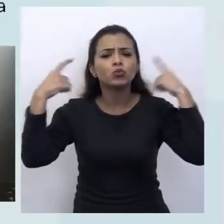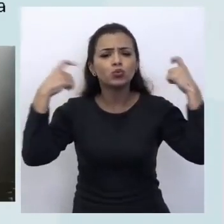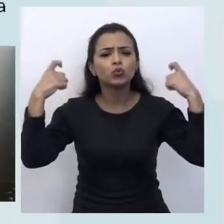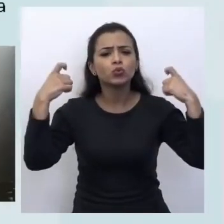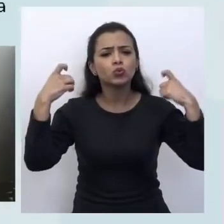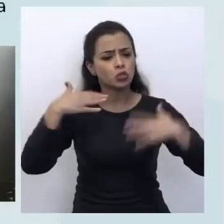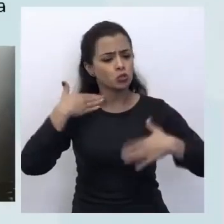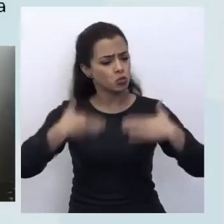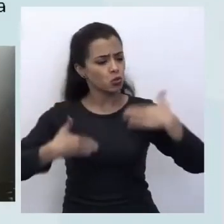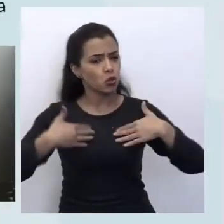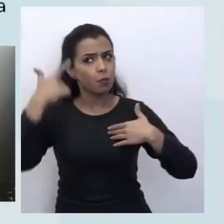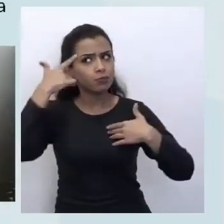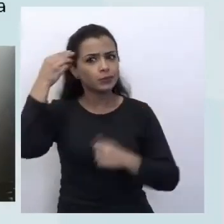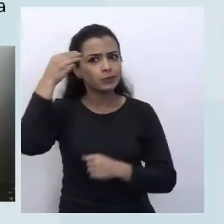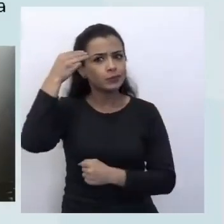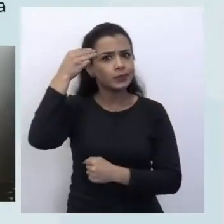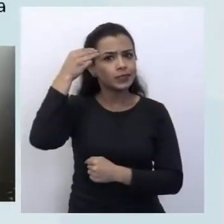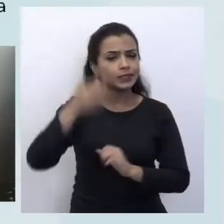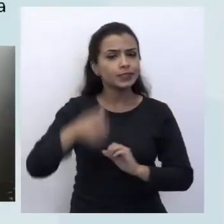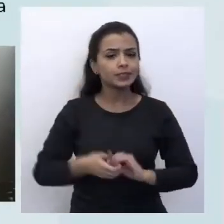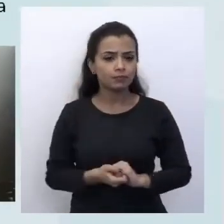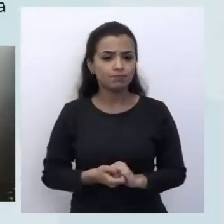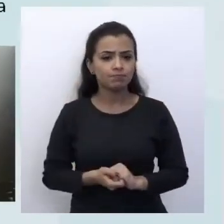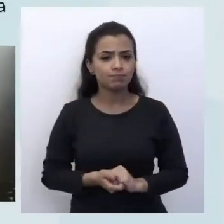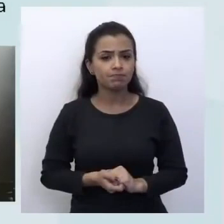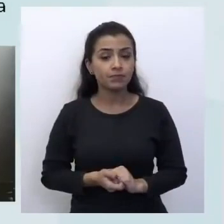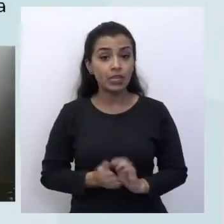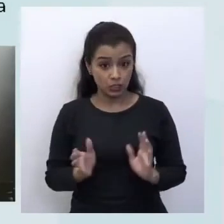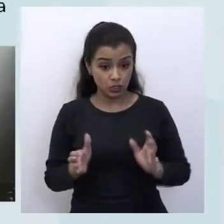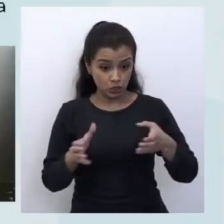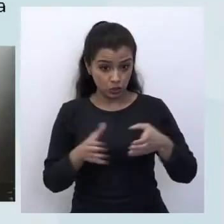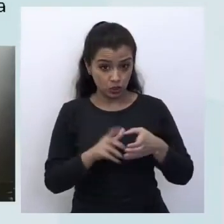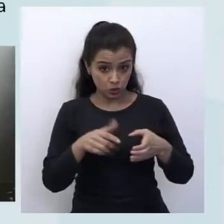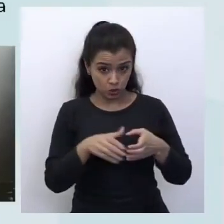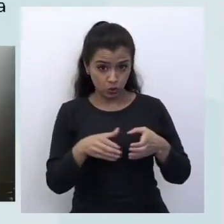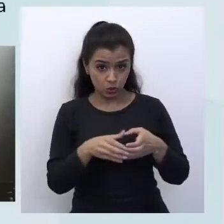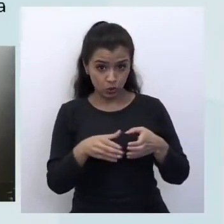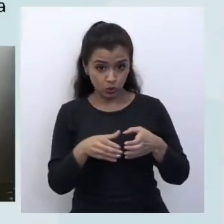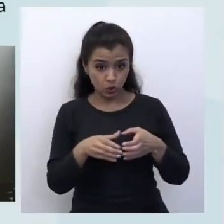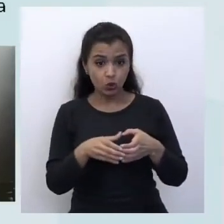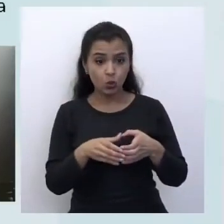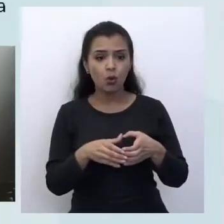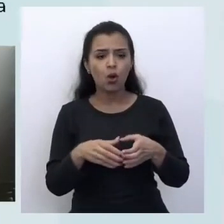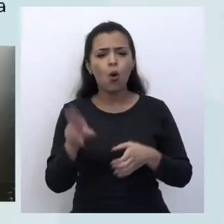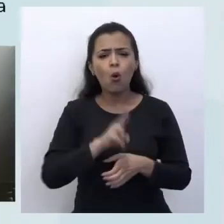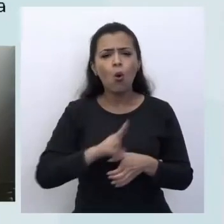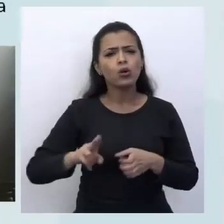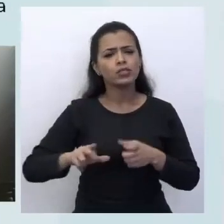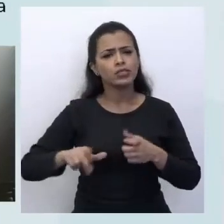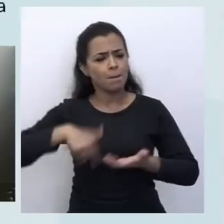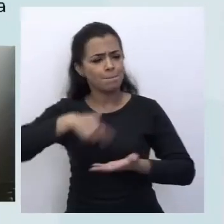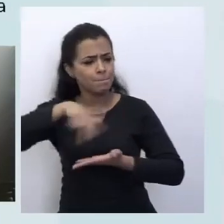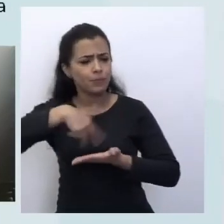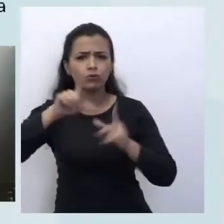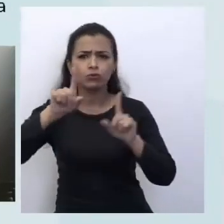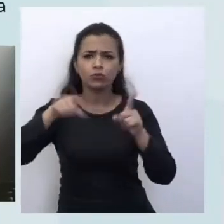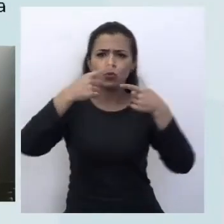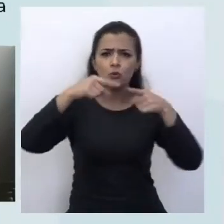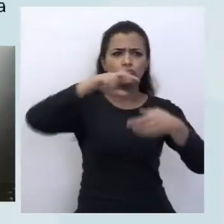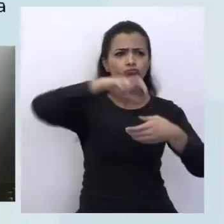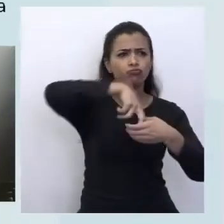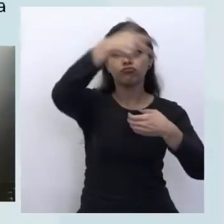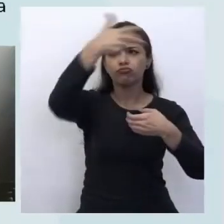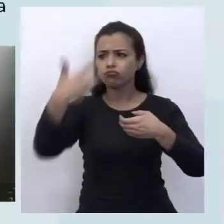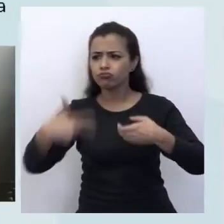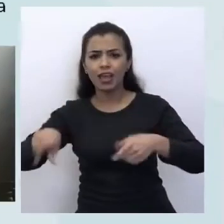e mentes. Para chegar a isso, Fuerza Bruta usa como experimento da sua atuação música, dança, acrobacias e até uma